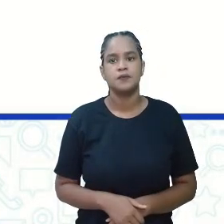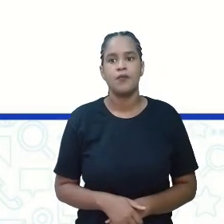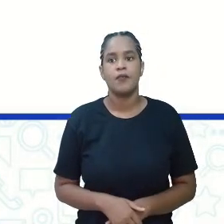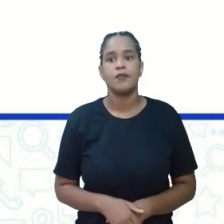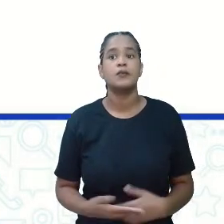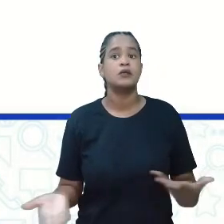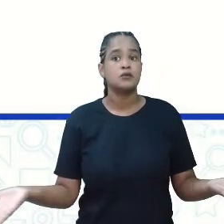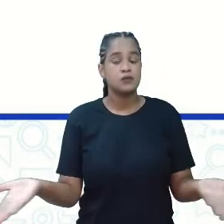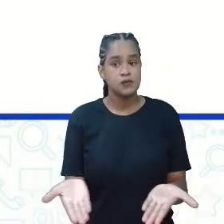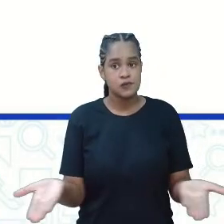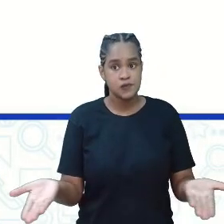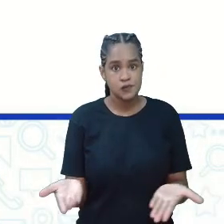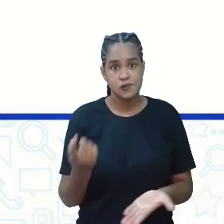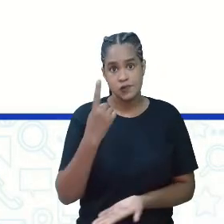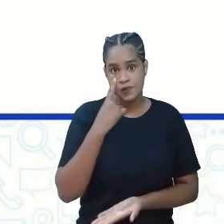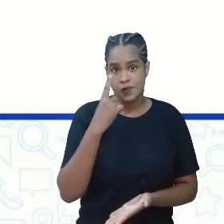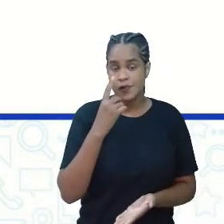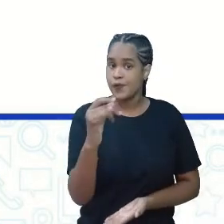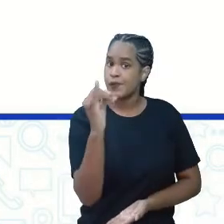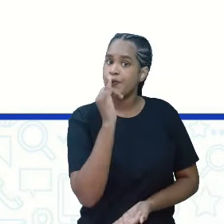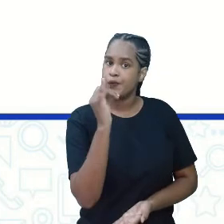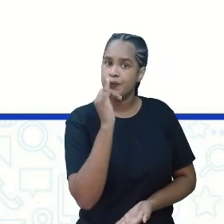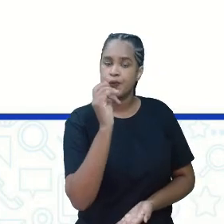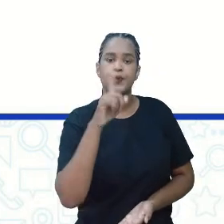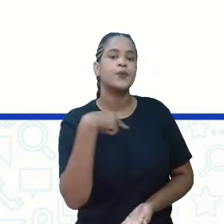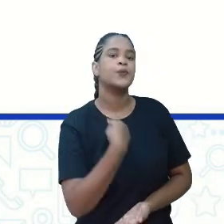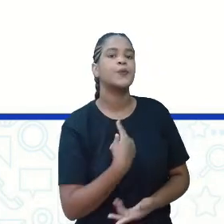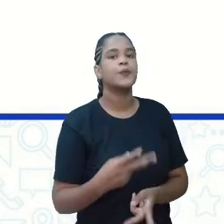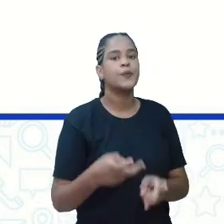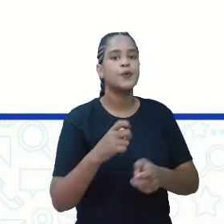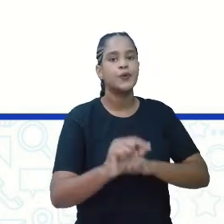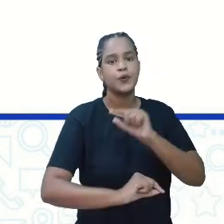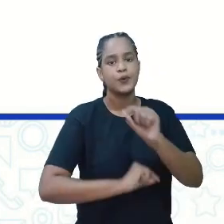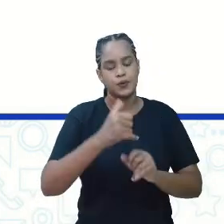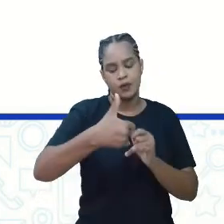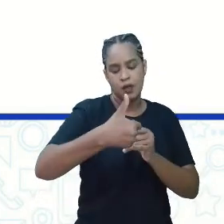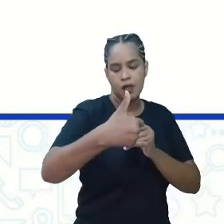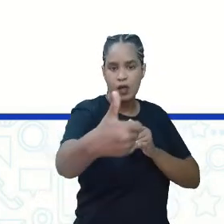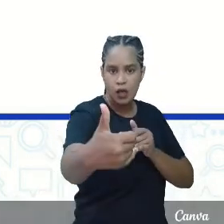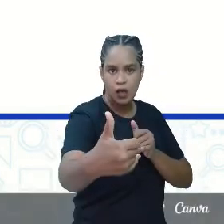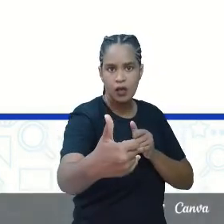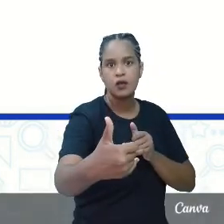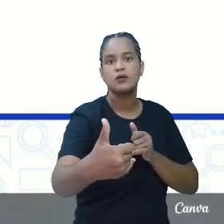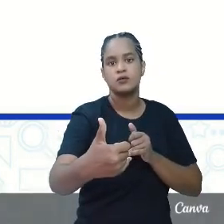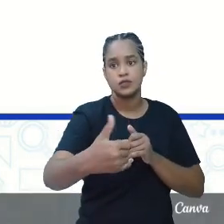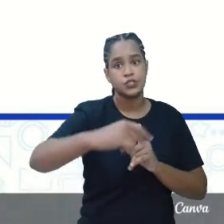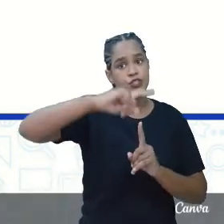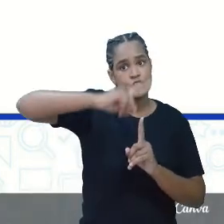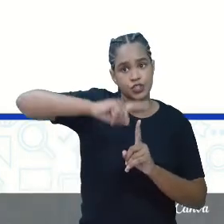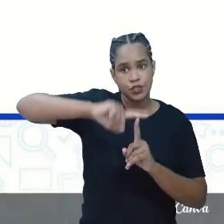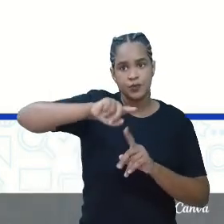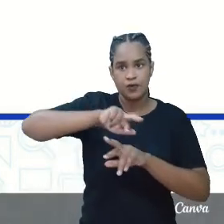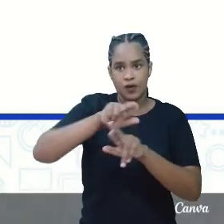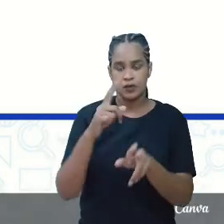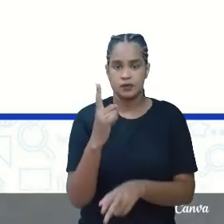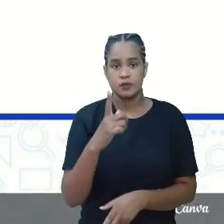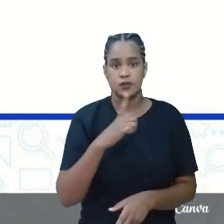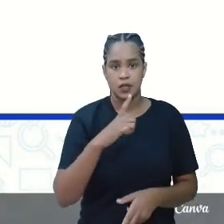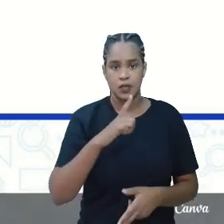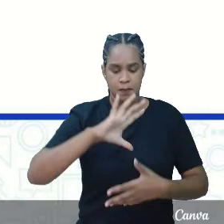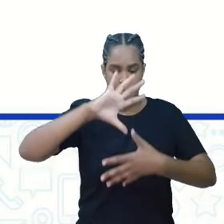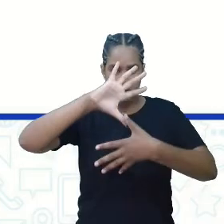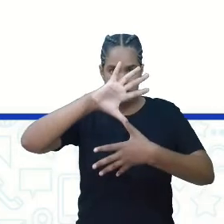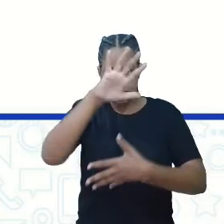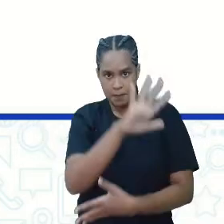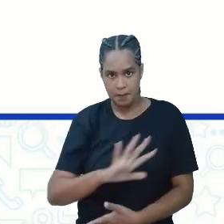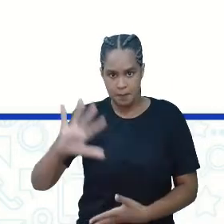Coloquei aí exemplinhos, tá? Em que a gente vê essa questão da reta, semi-reta e segmento de reta. Então eu tenho um mapa aqui,